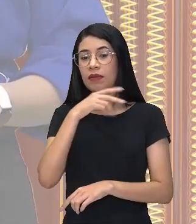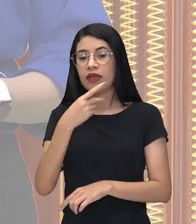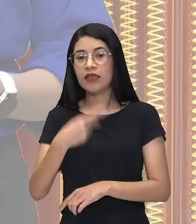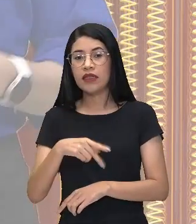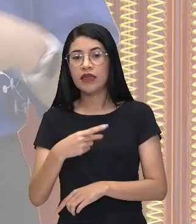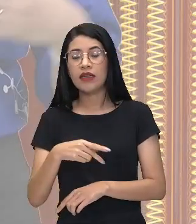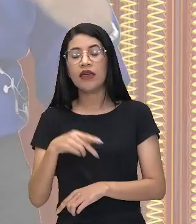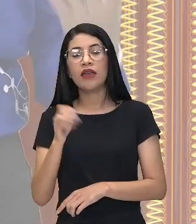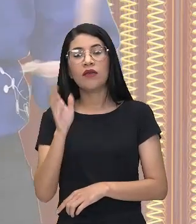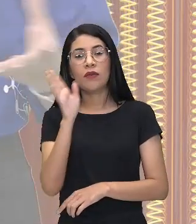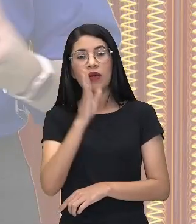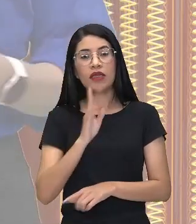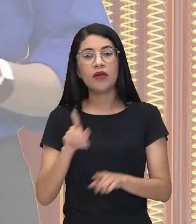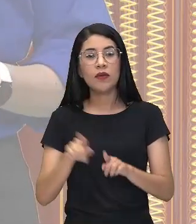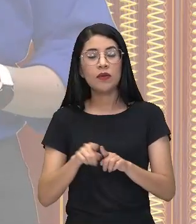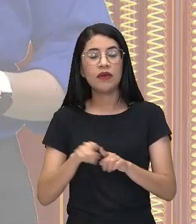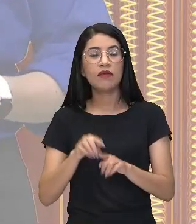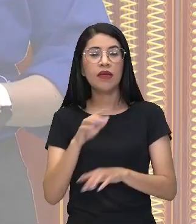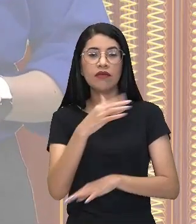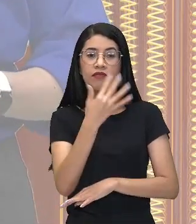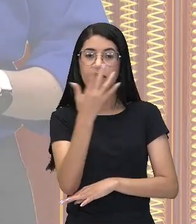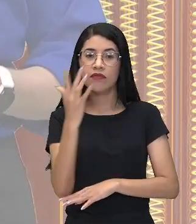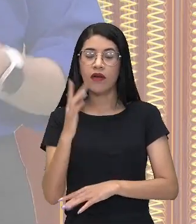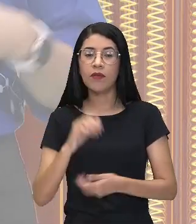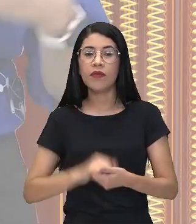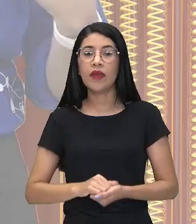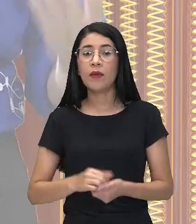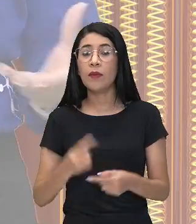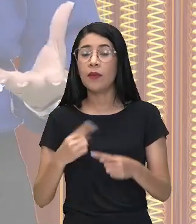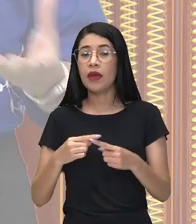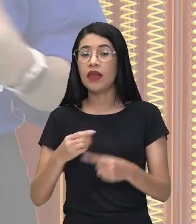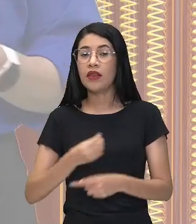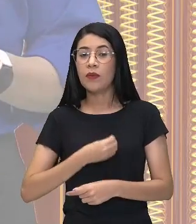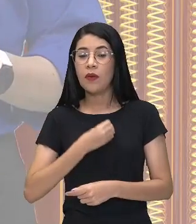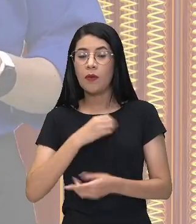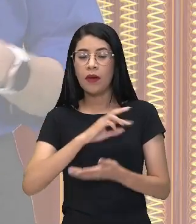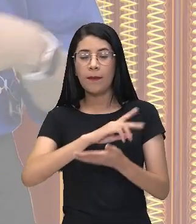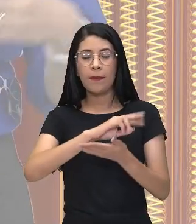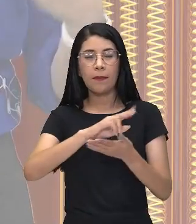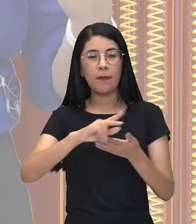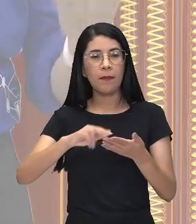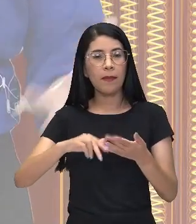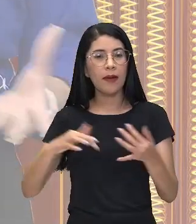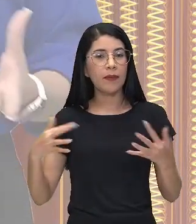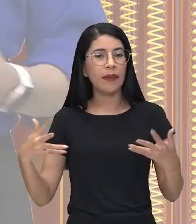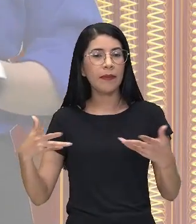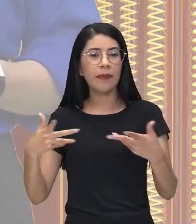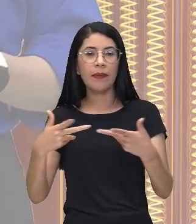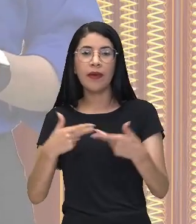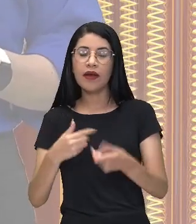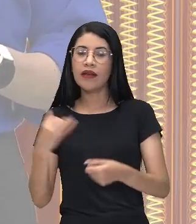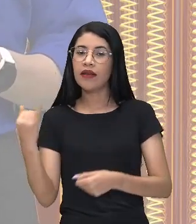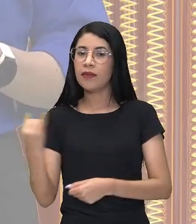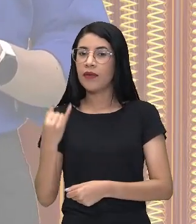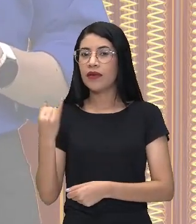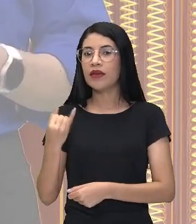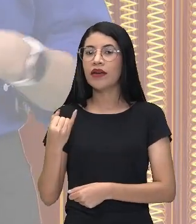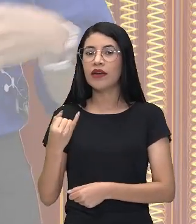nosso território ele abriga uma diversidade biológica única e essencial para a saúde